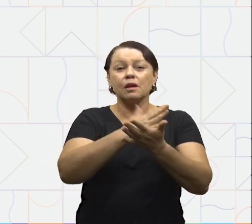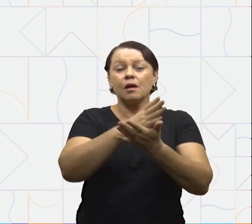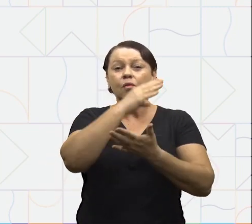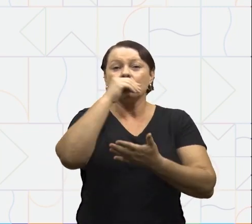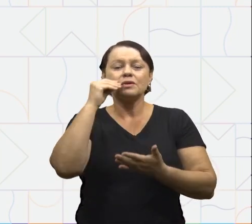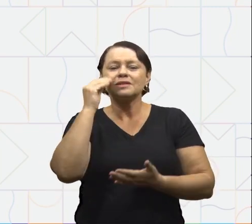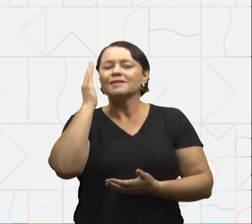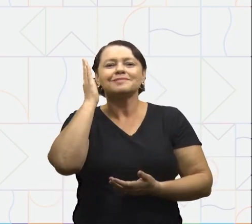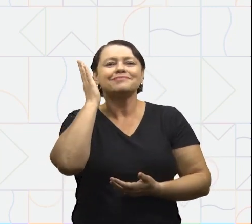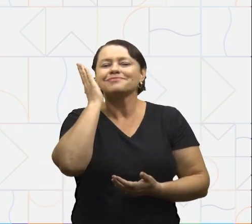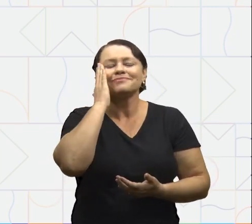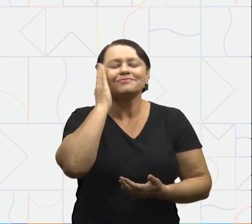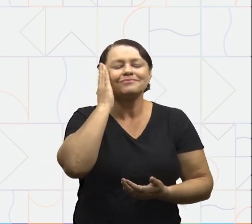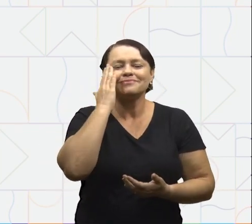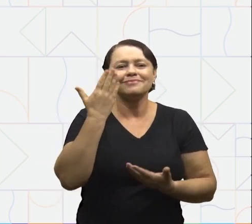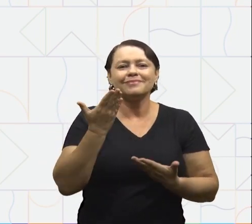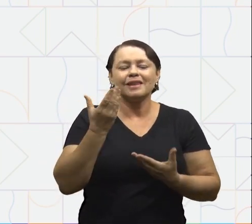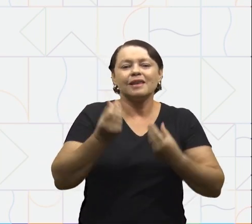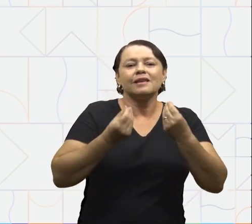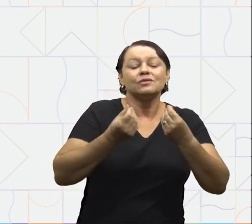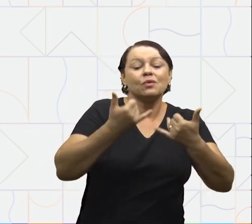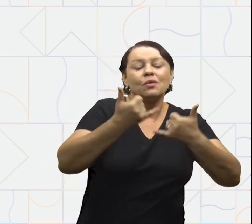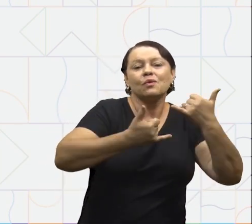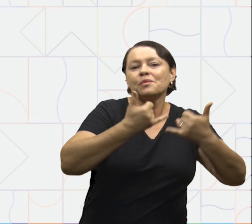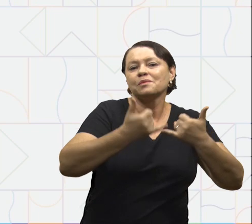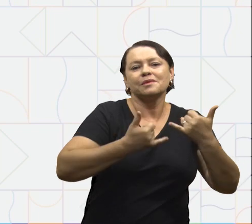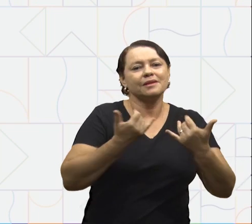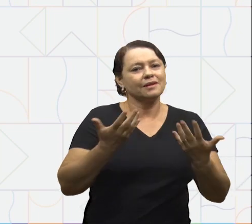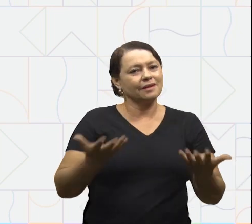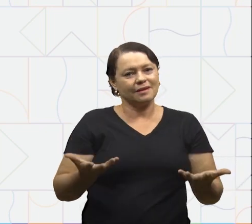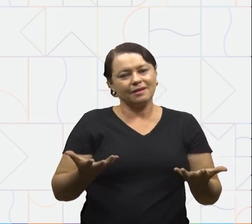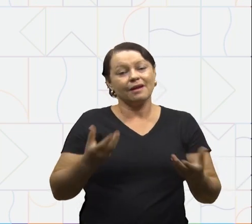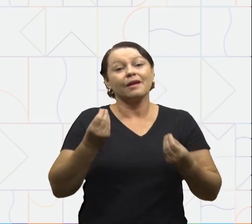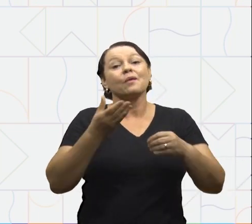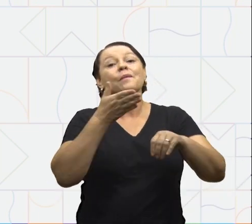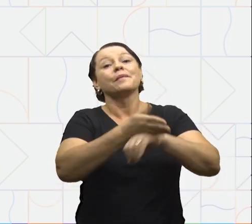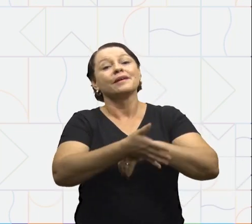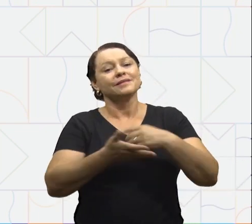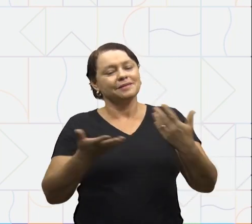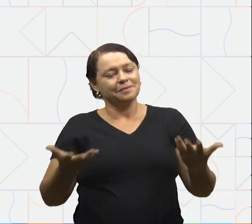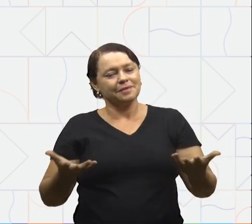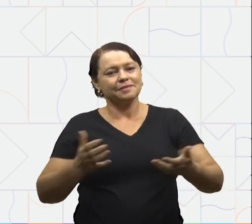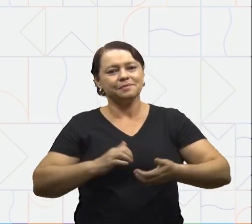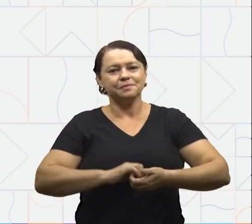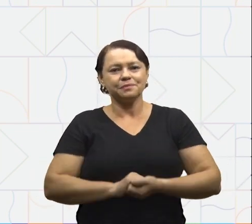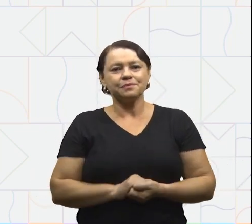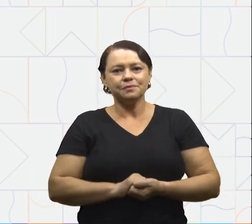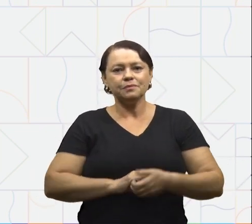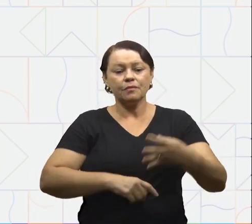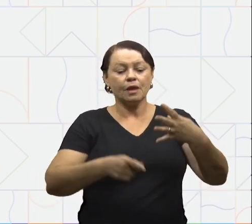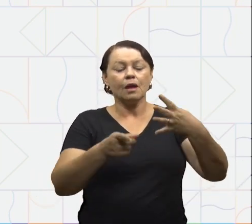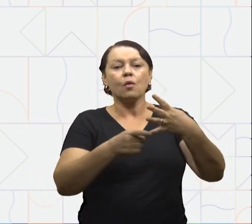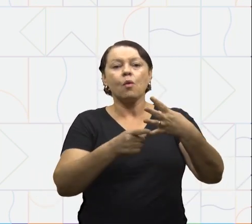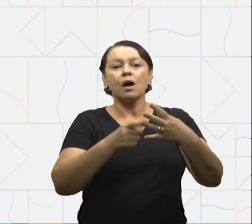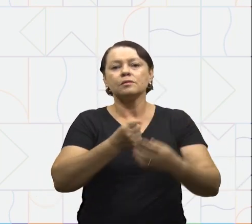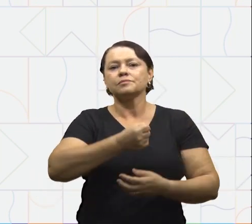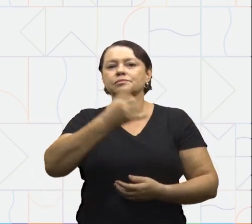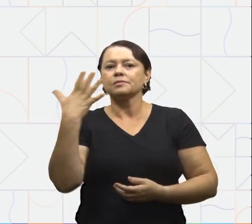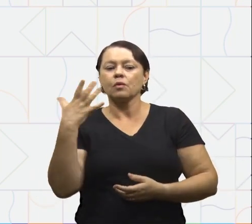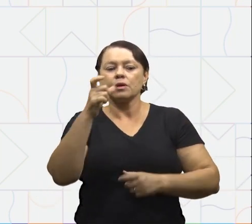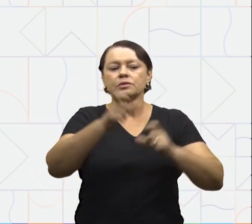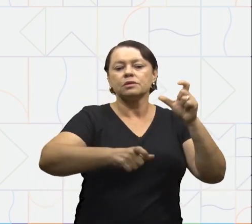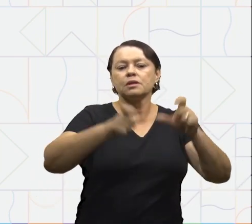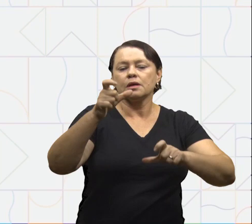a criança ainda não consegue entender como a brincadeira funciona e não vai saber como participar. Quarto, número de